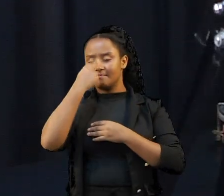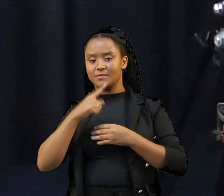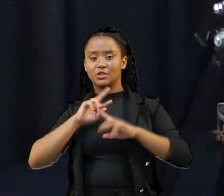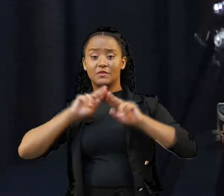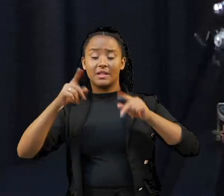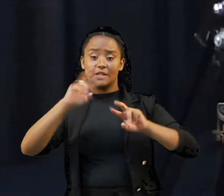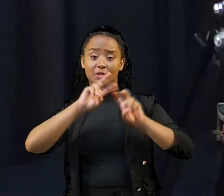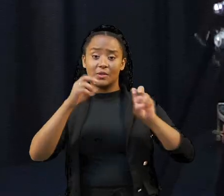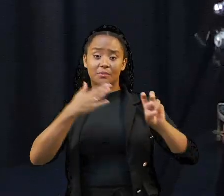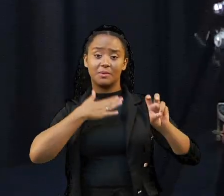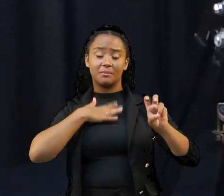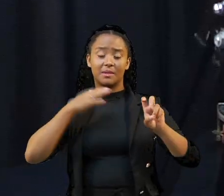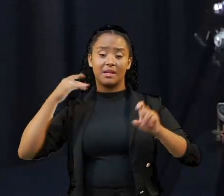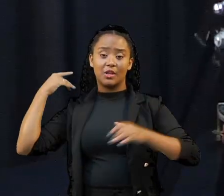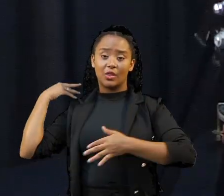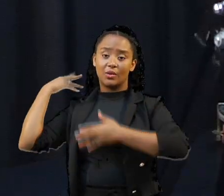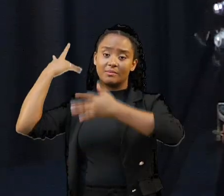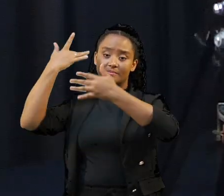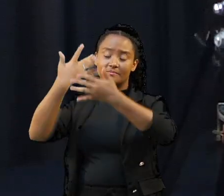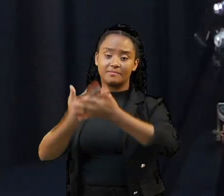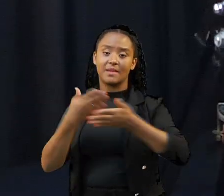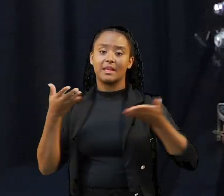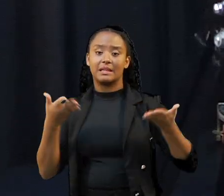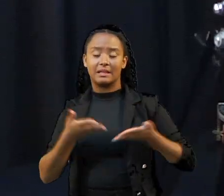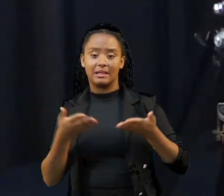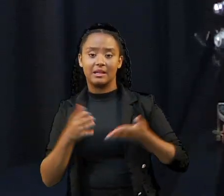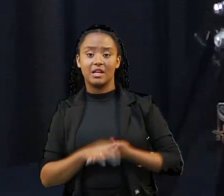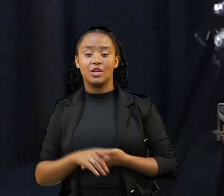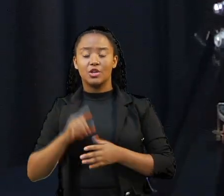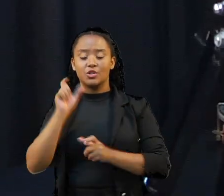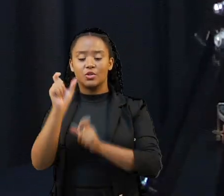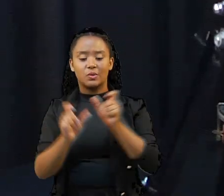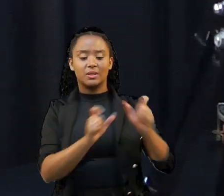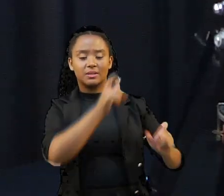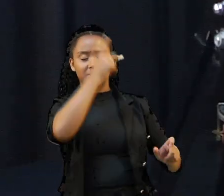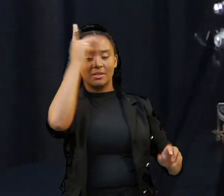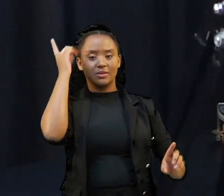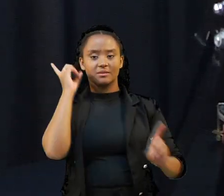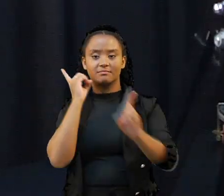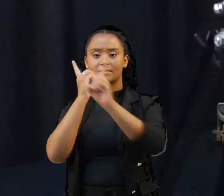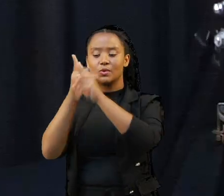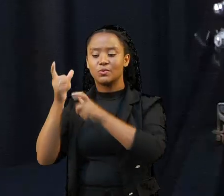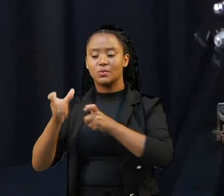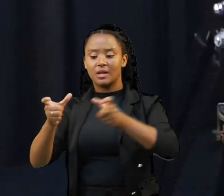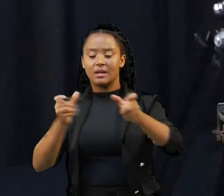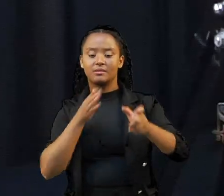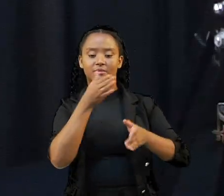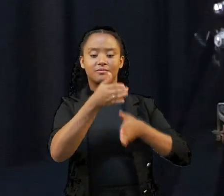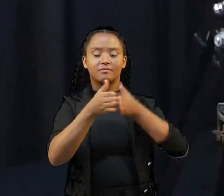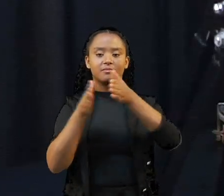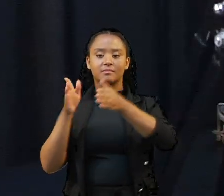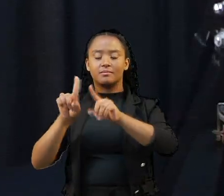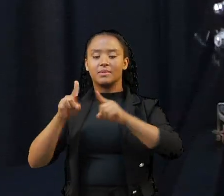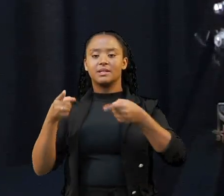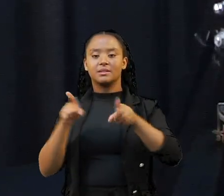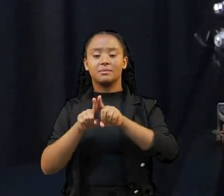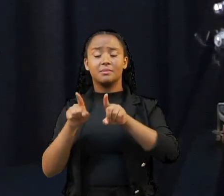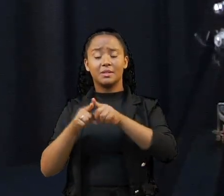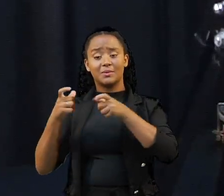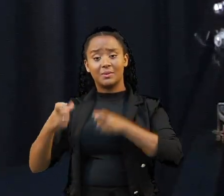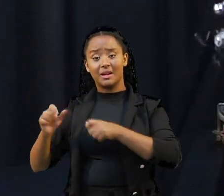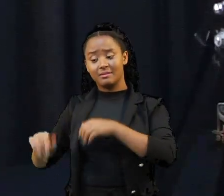essa bagagem que carreguei e carrego até aqui. De todas as pessoas que encontrei, dos lugares que visitei, mas também de onde eu